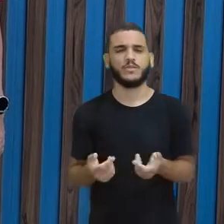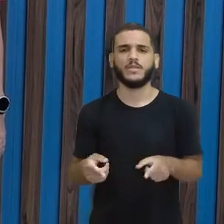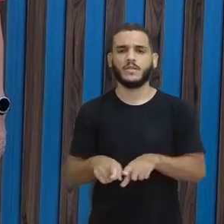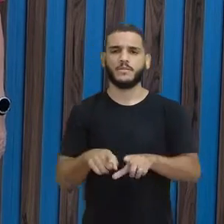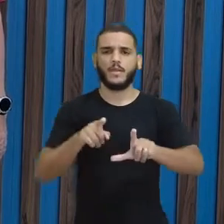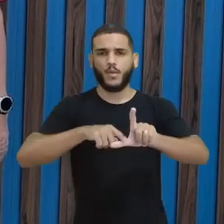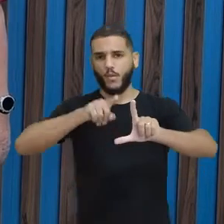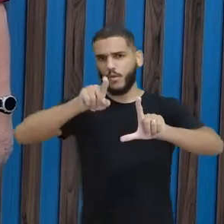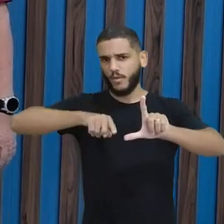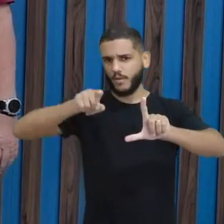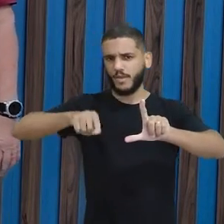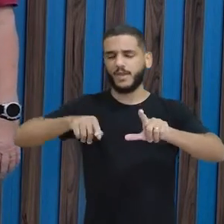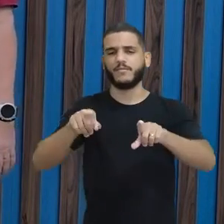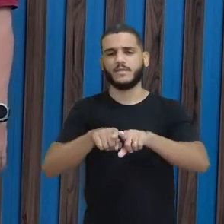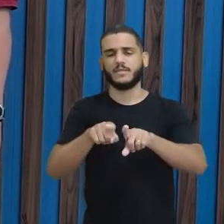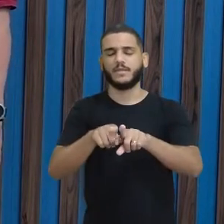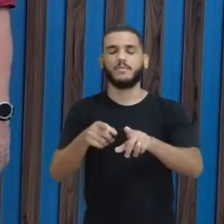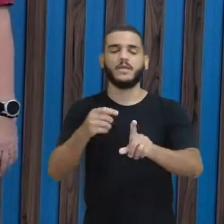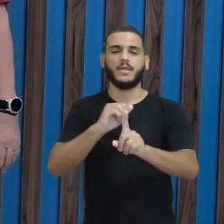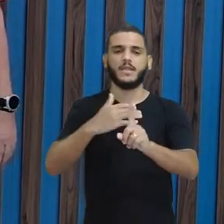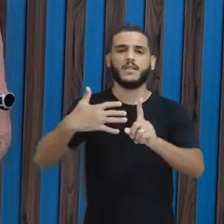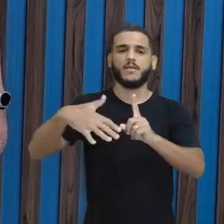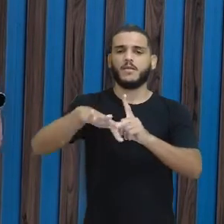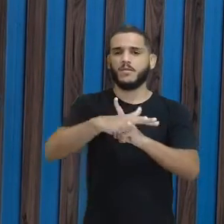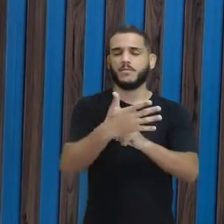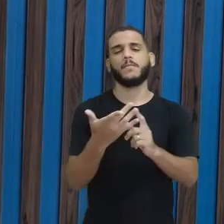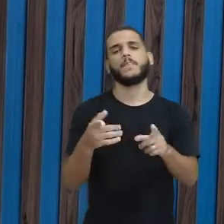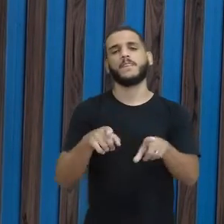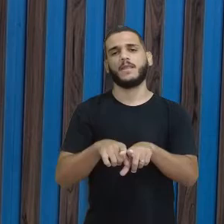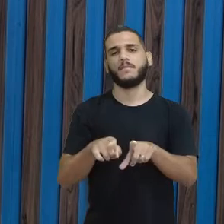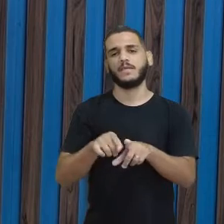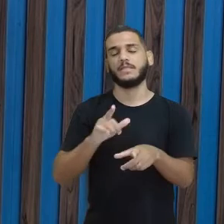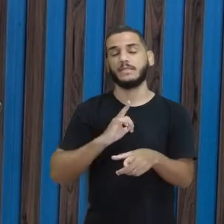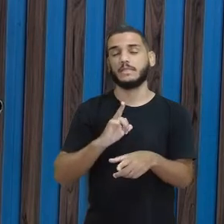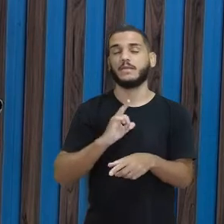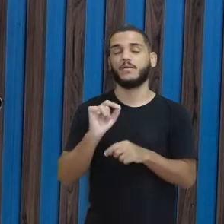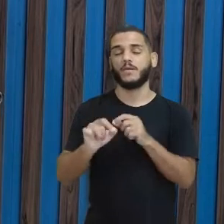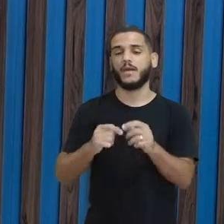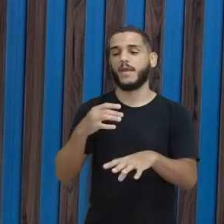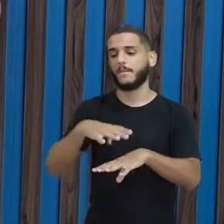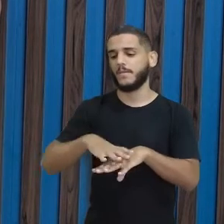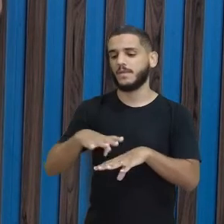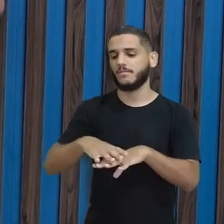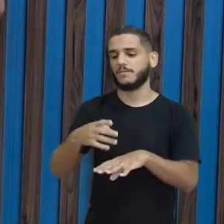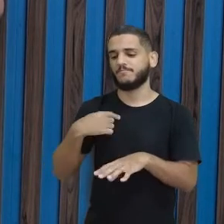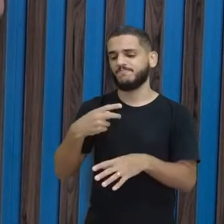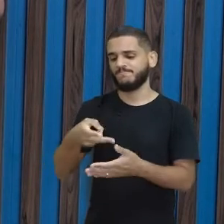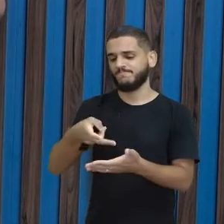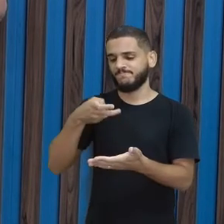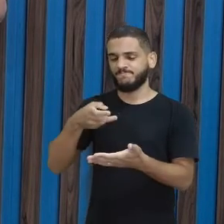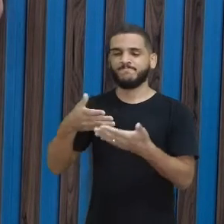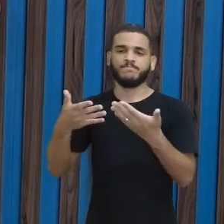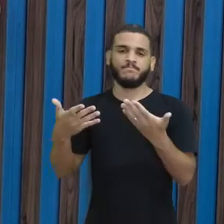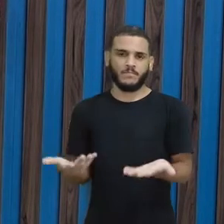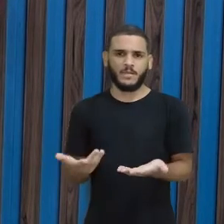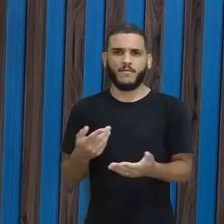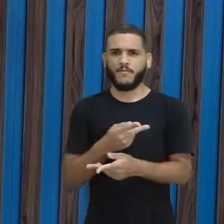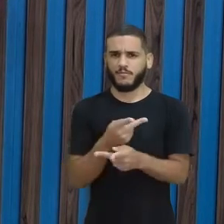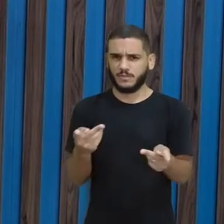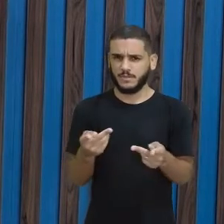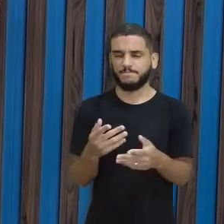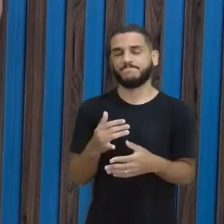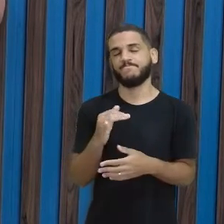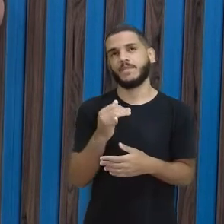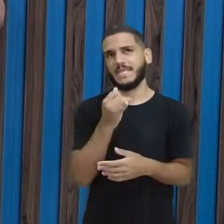de meio ambiente, ele vai citar algumas coisas de ecologia, mas tem a matemática lá para você interpretar. Então, a interpretação de gráfico, você que já está chegando no